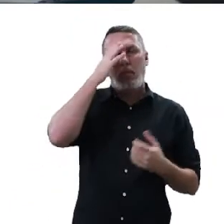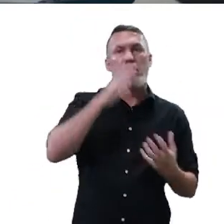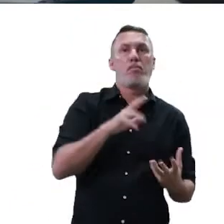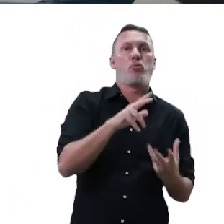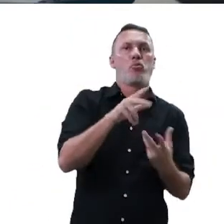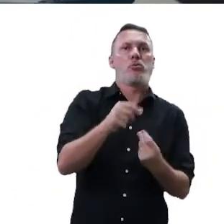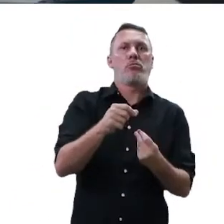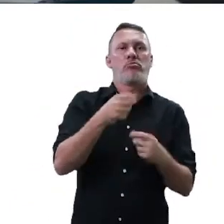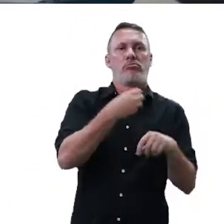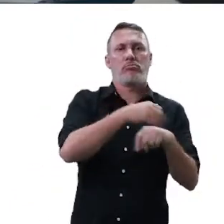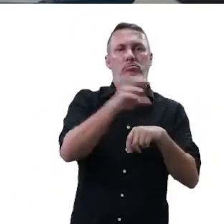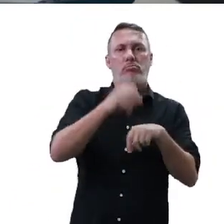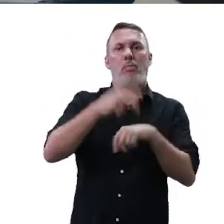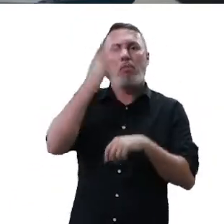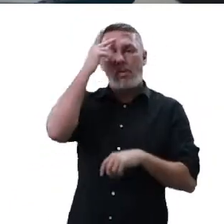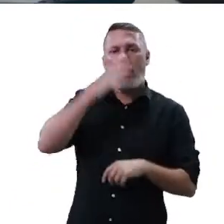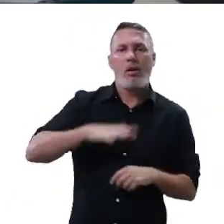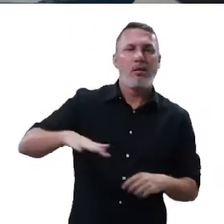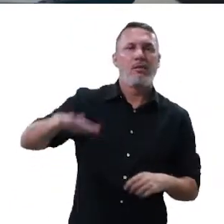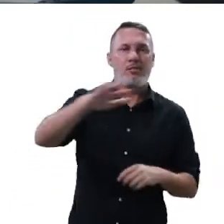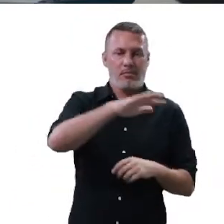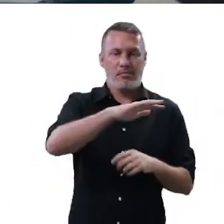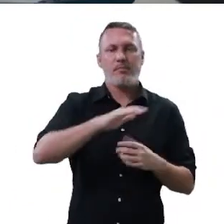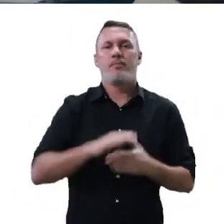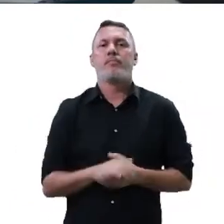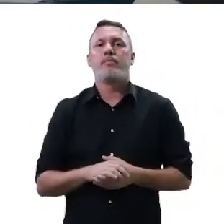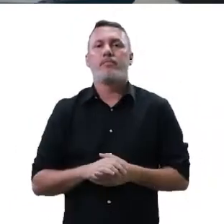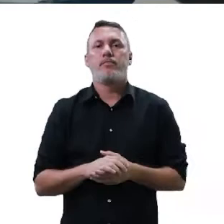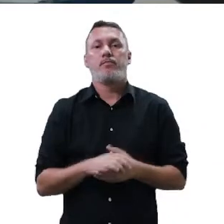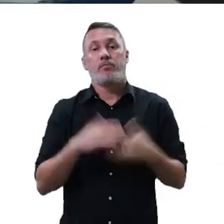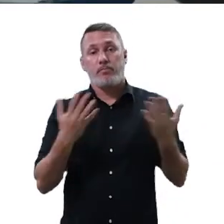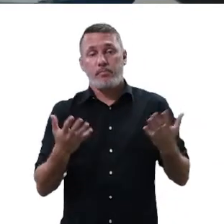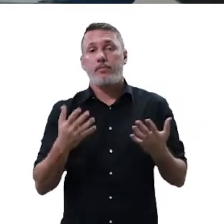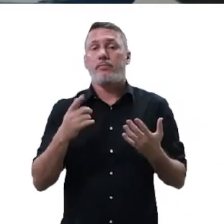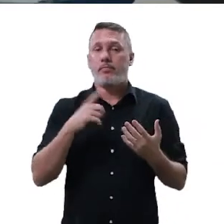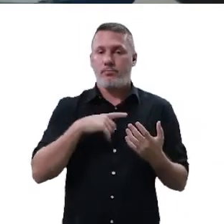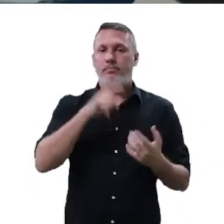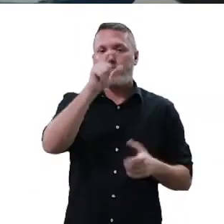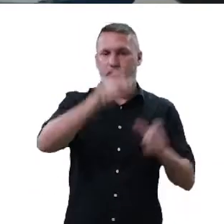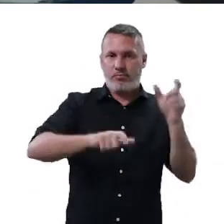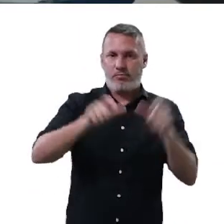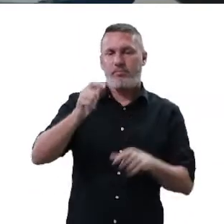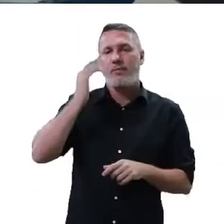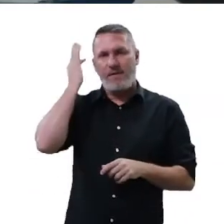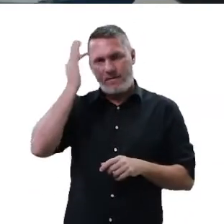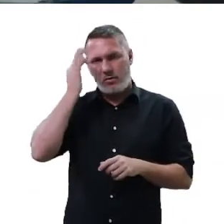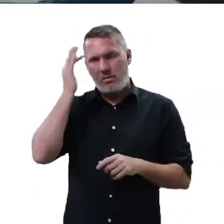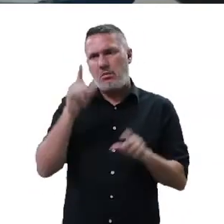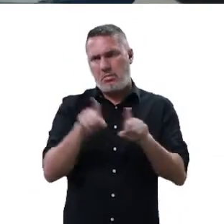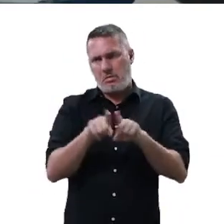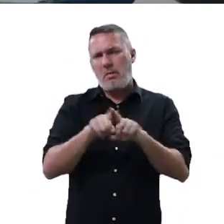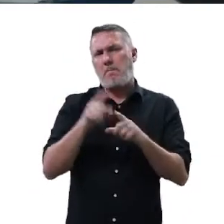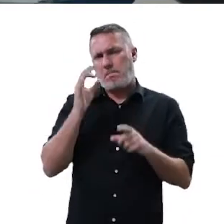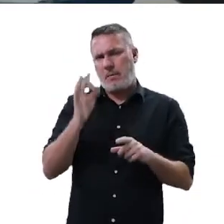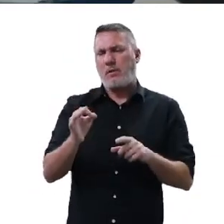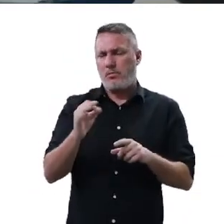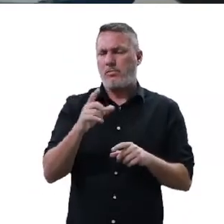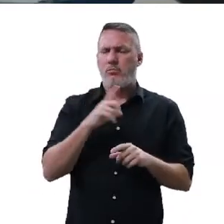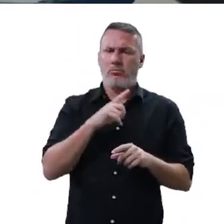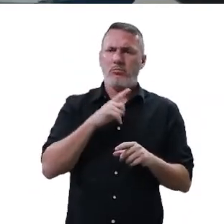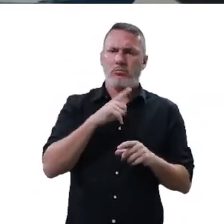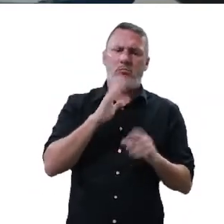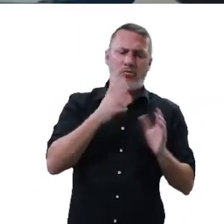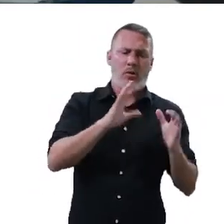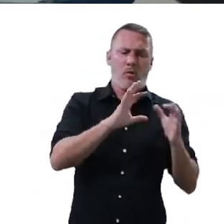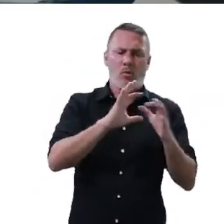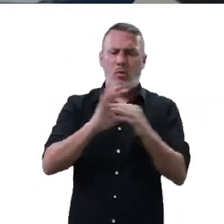poder explicar o mundo e a realidade que estava à volta deles. Então, eles foram também, a gente pode colocar